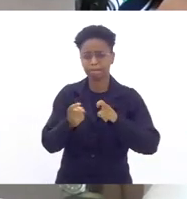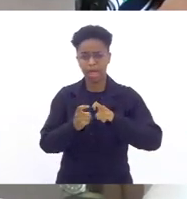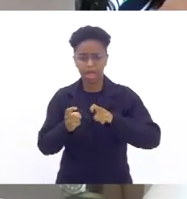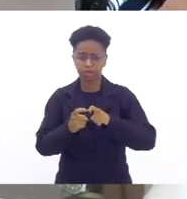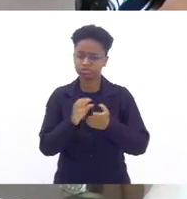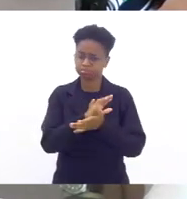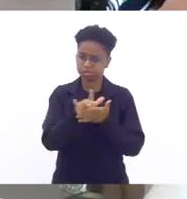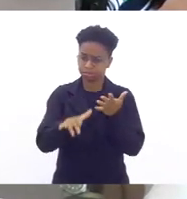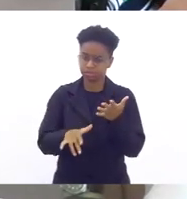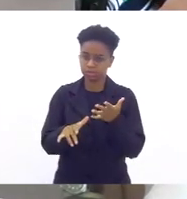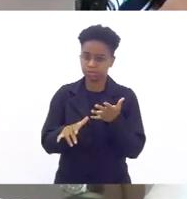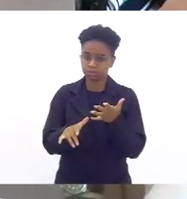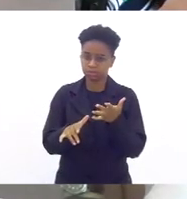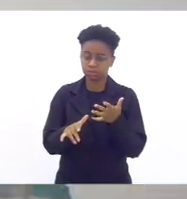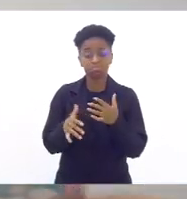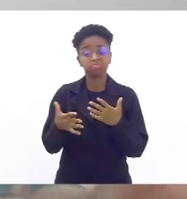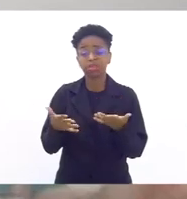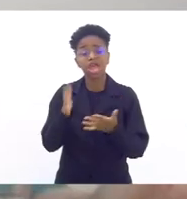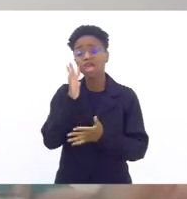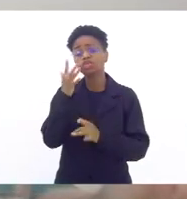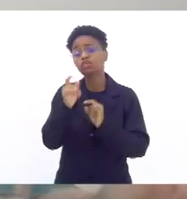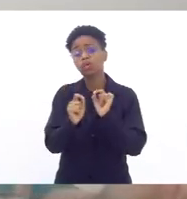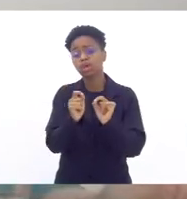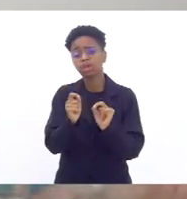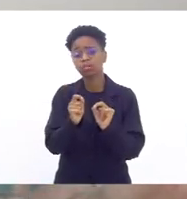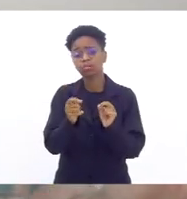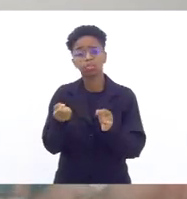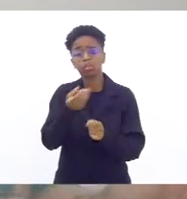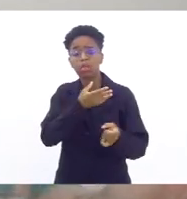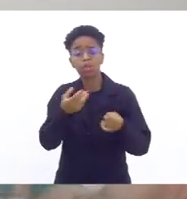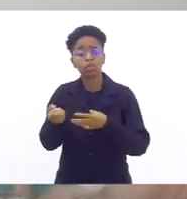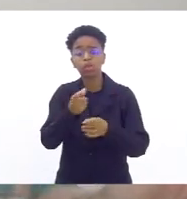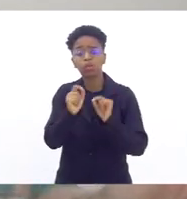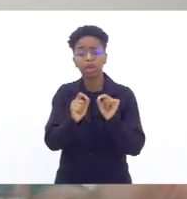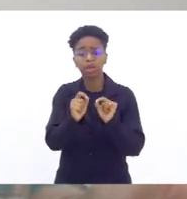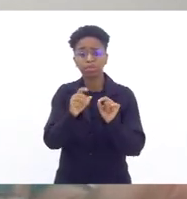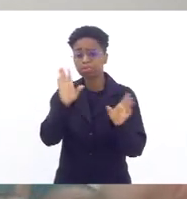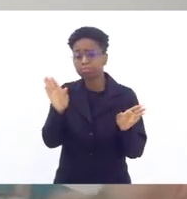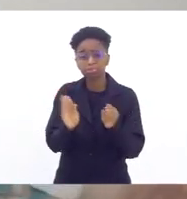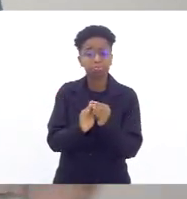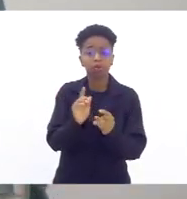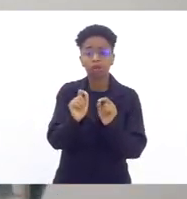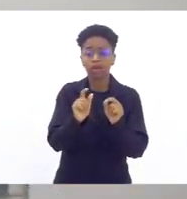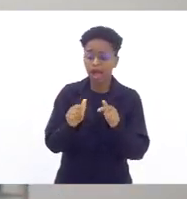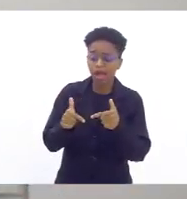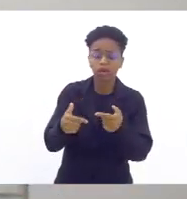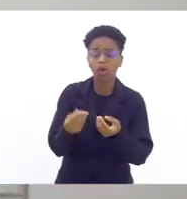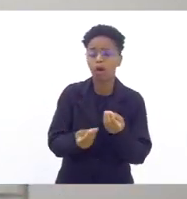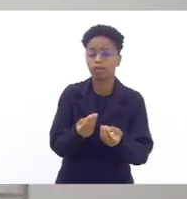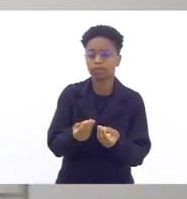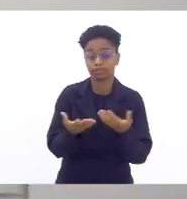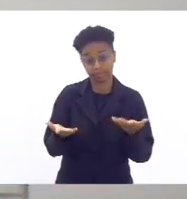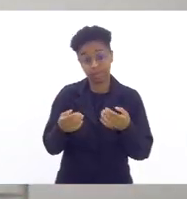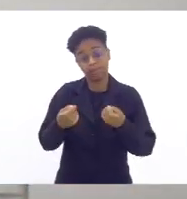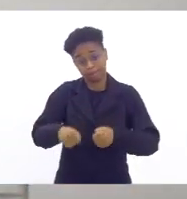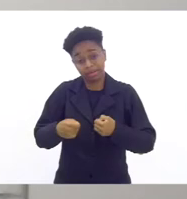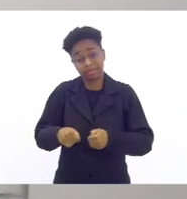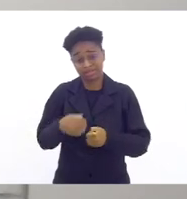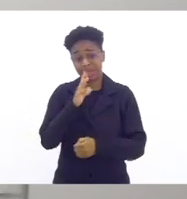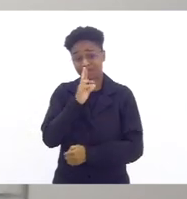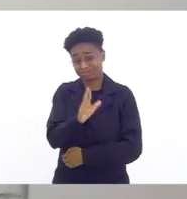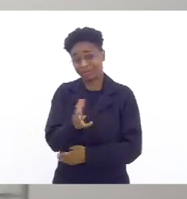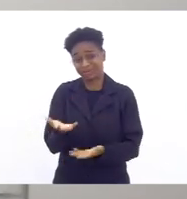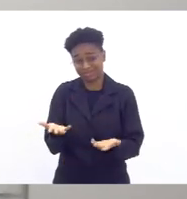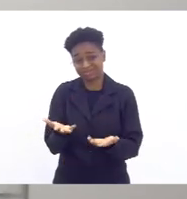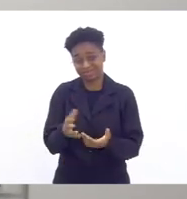esteja o que que aconteceu de novo que que vocês concluíram que que vocês vão fazer a gente tem que ter essa resposta